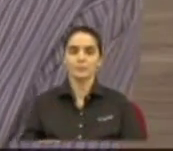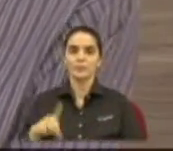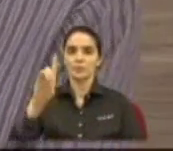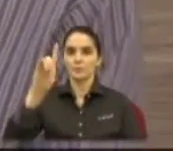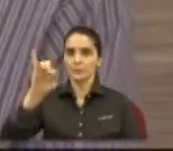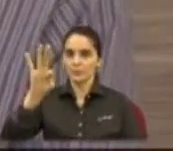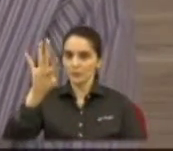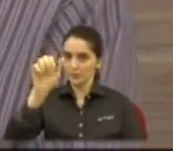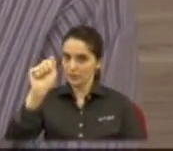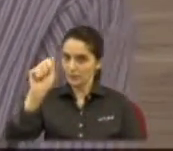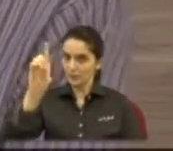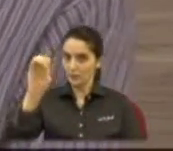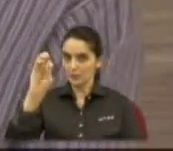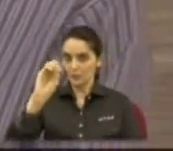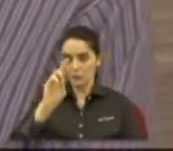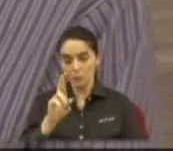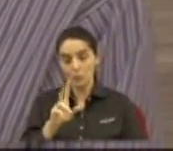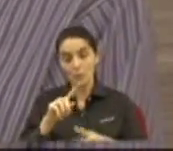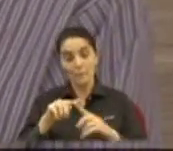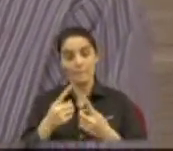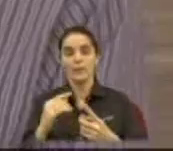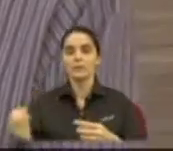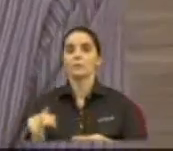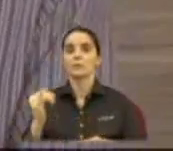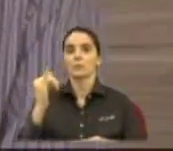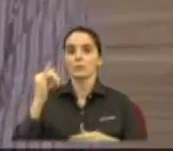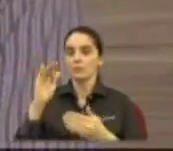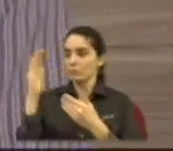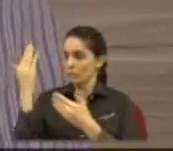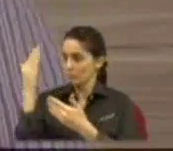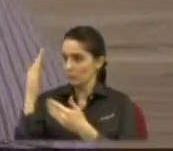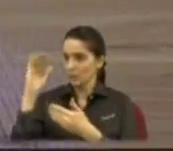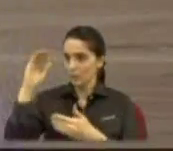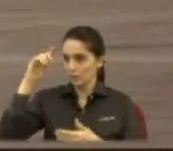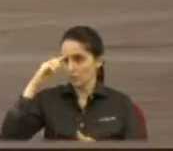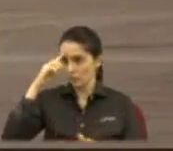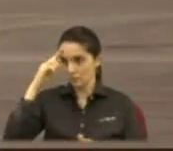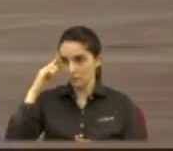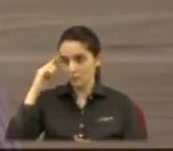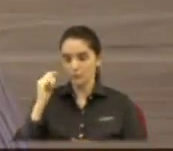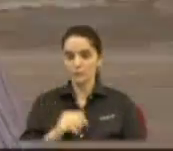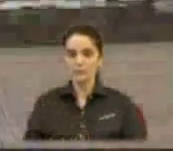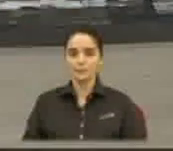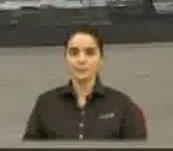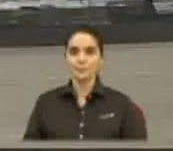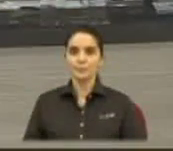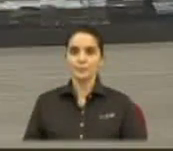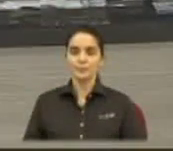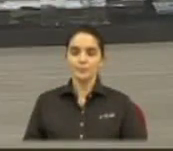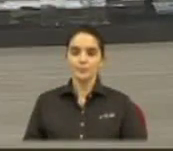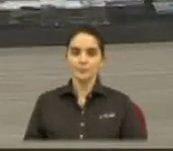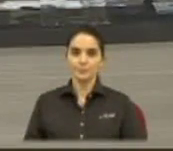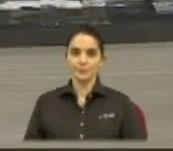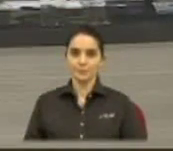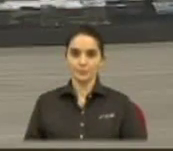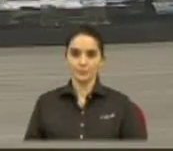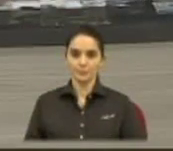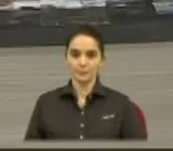a importância é a mesma. Parabéns, vereador Wilson. Mais algum vereador